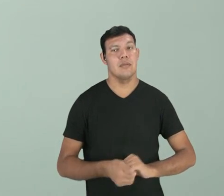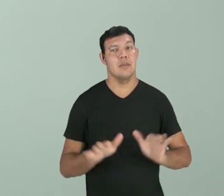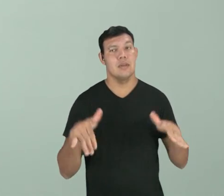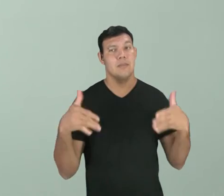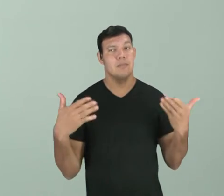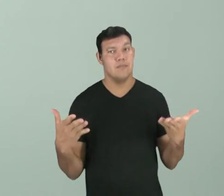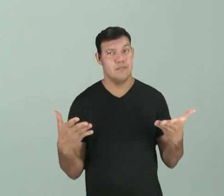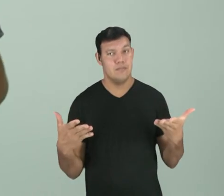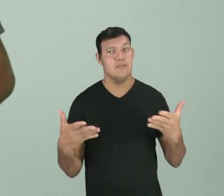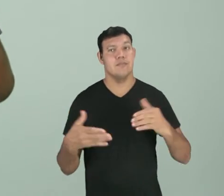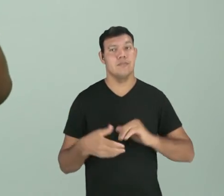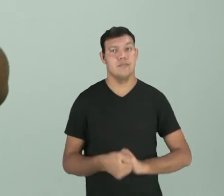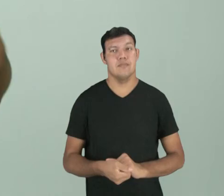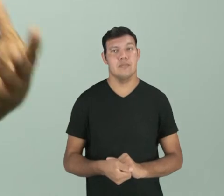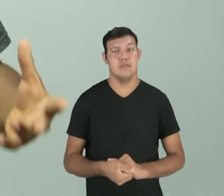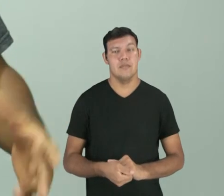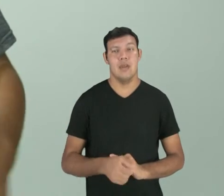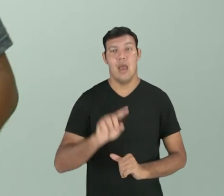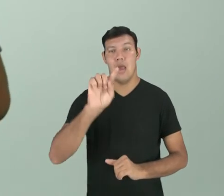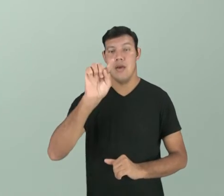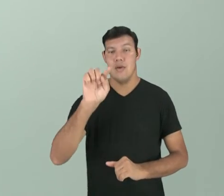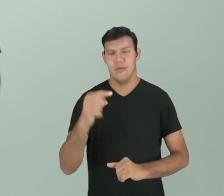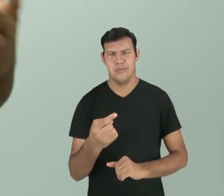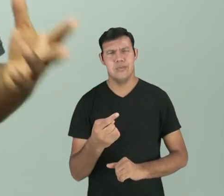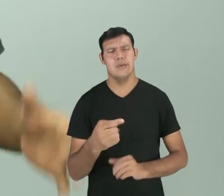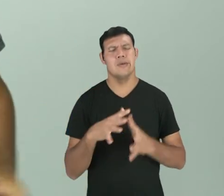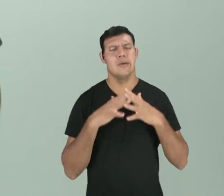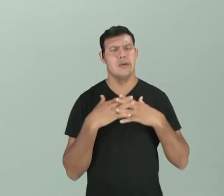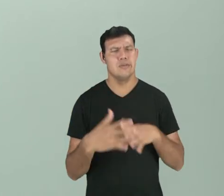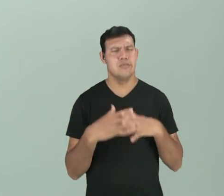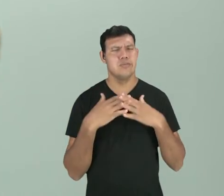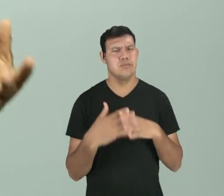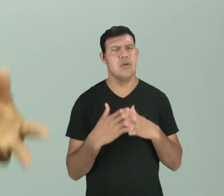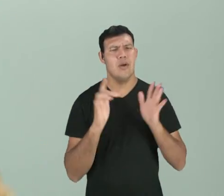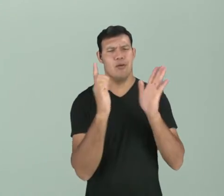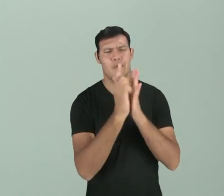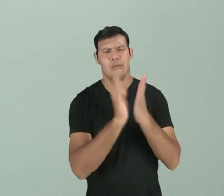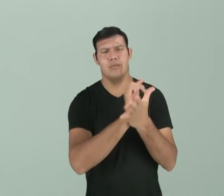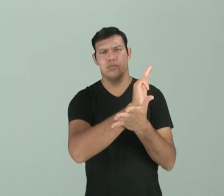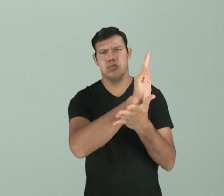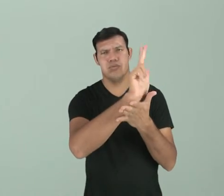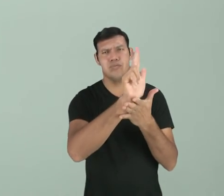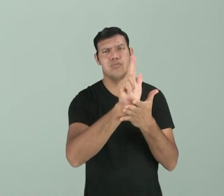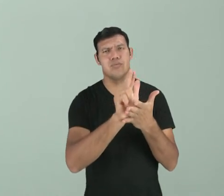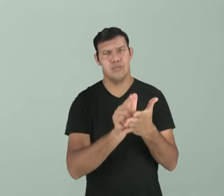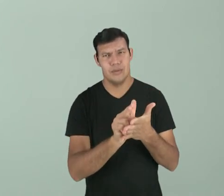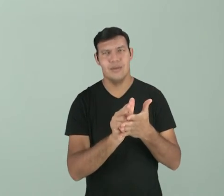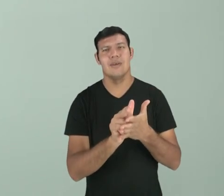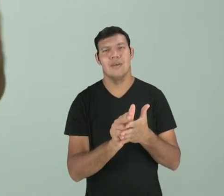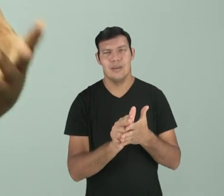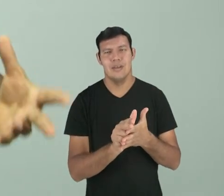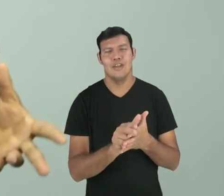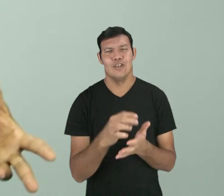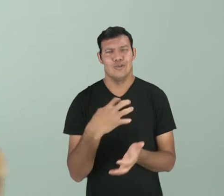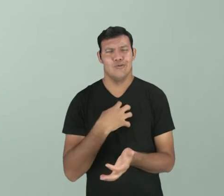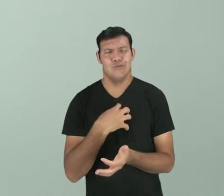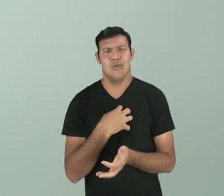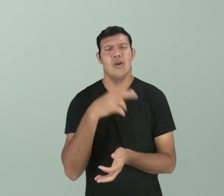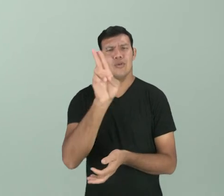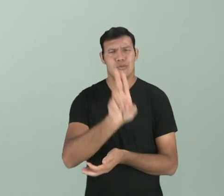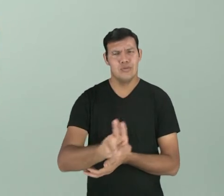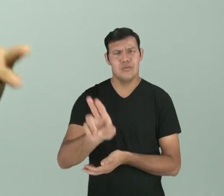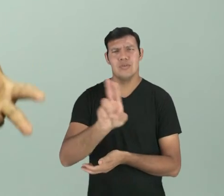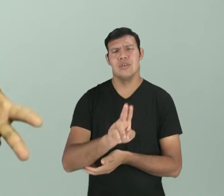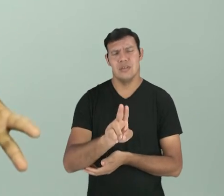Então, a vírgula ela é bem complexa, tem várias funções, né? Tem vários meios de se usar,